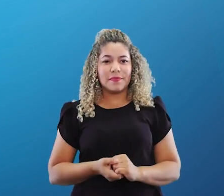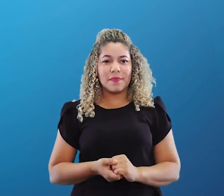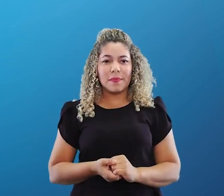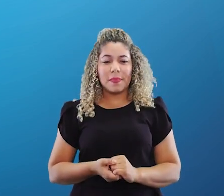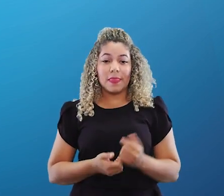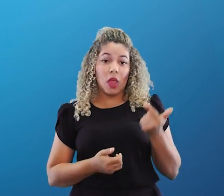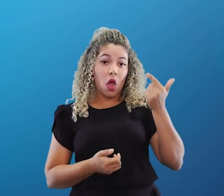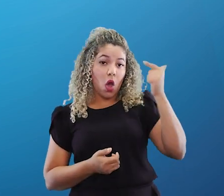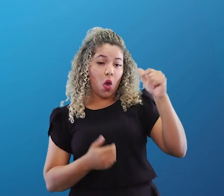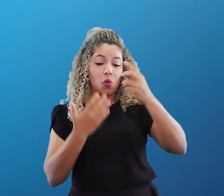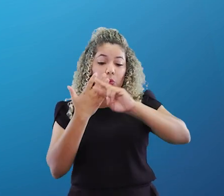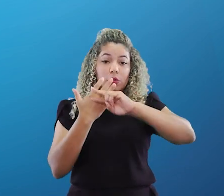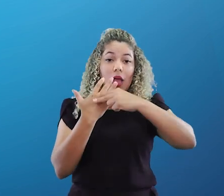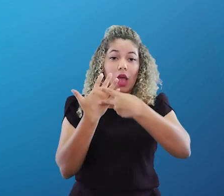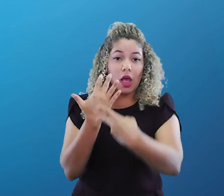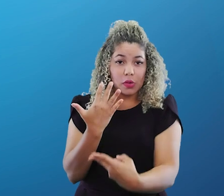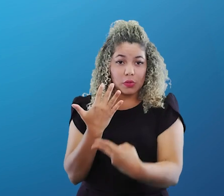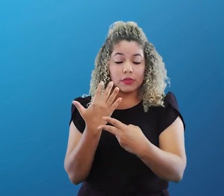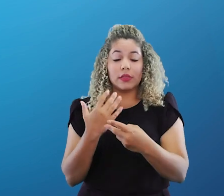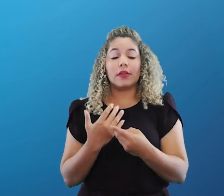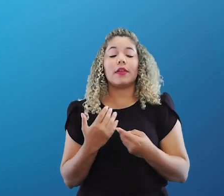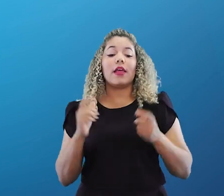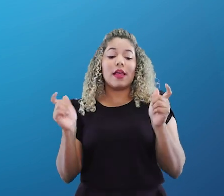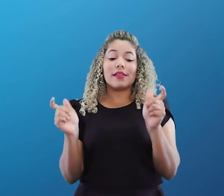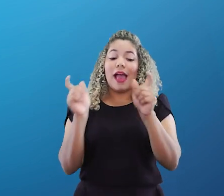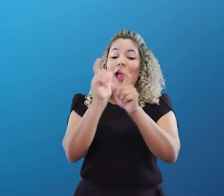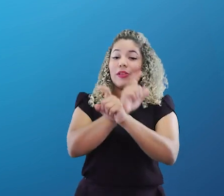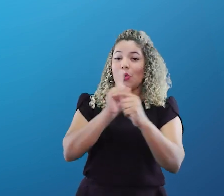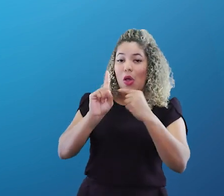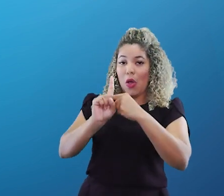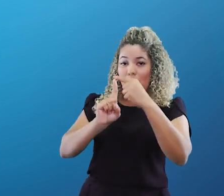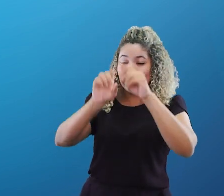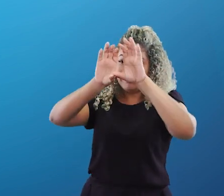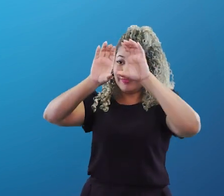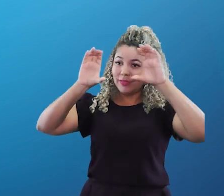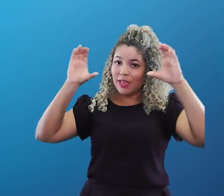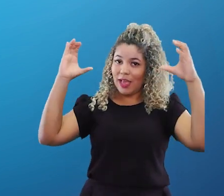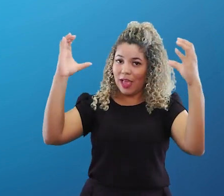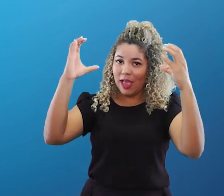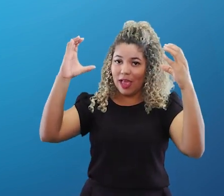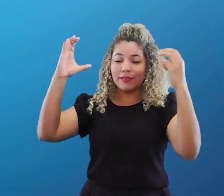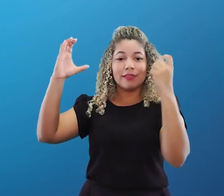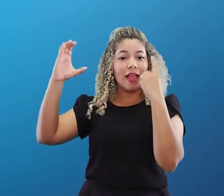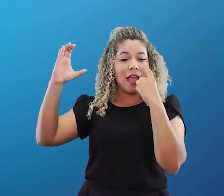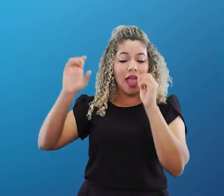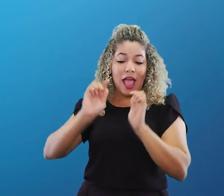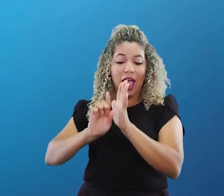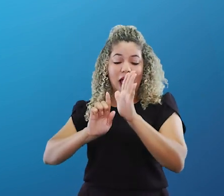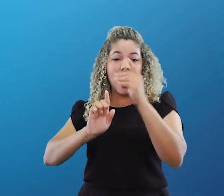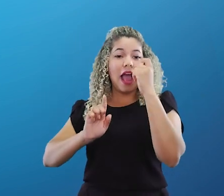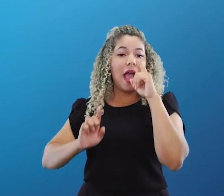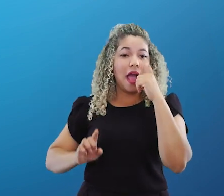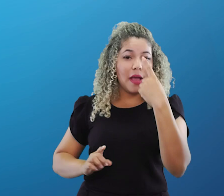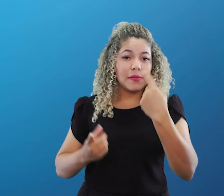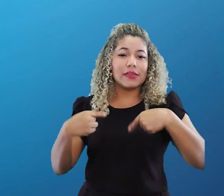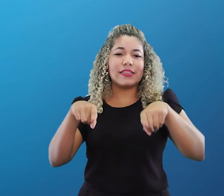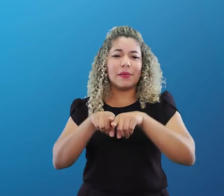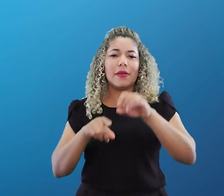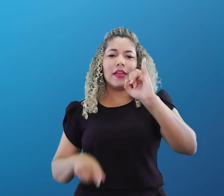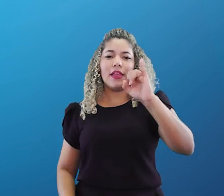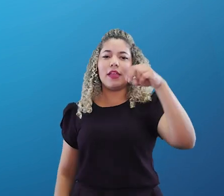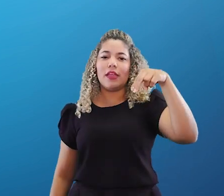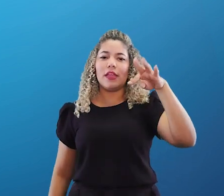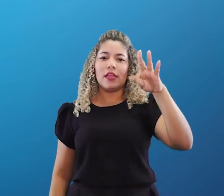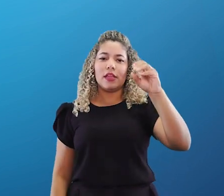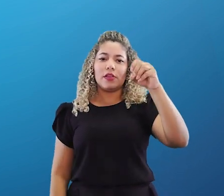Uma outra consequência do fenômeno da inversão térmica e do aumento de gases poluentes na atmosfera é relacionado também à intoxicação.